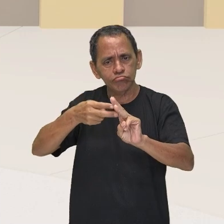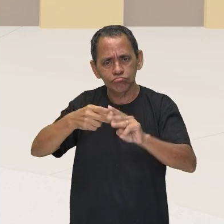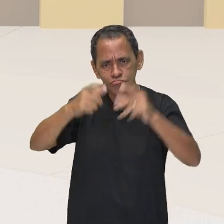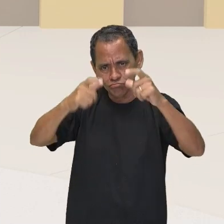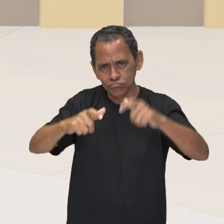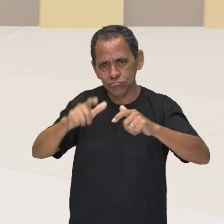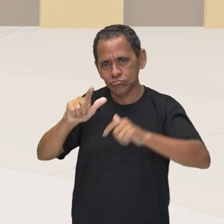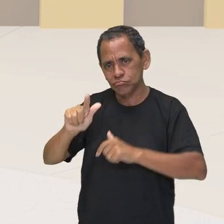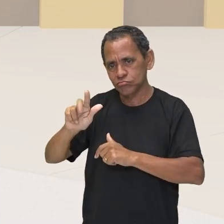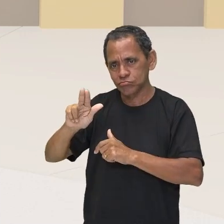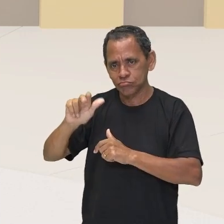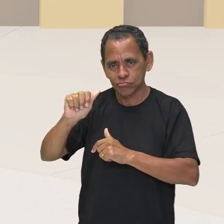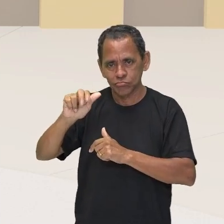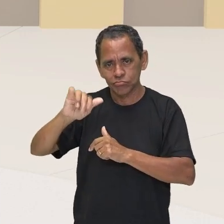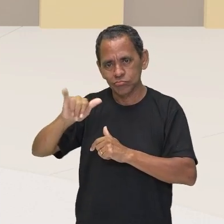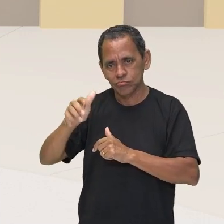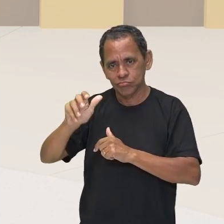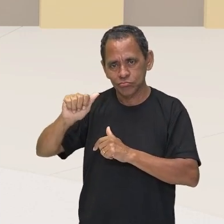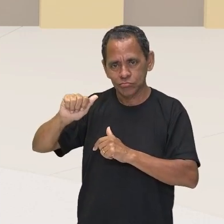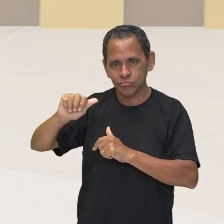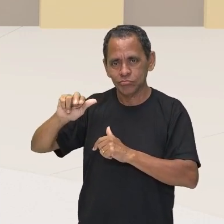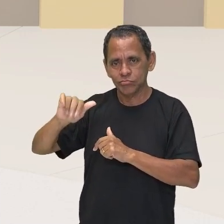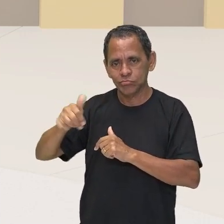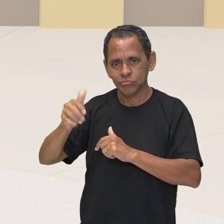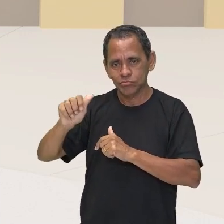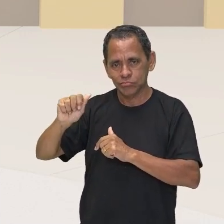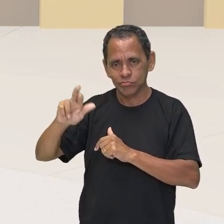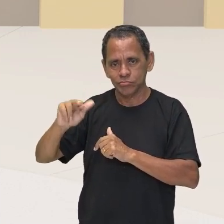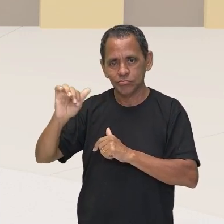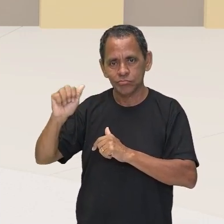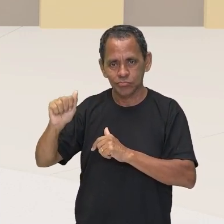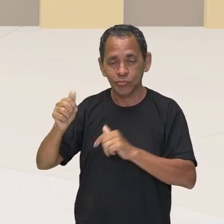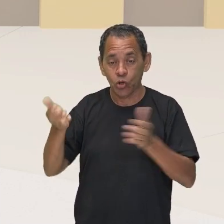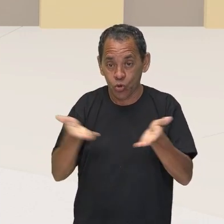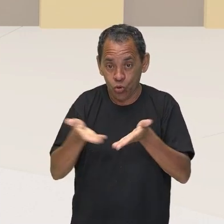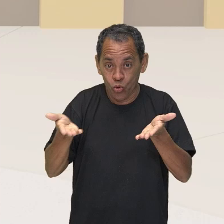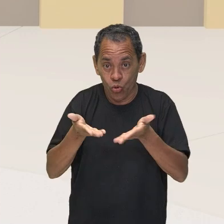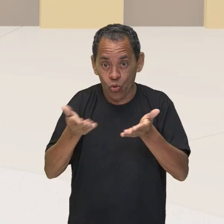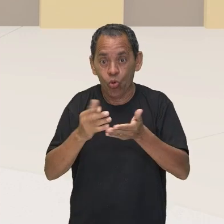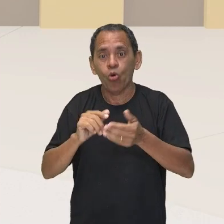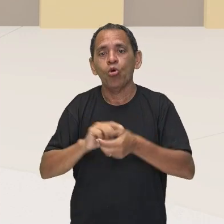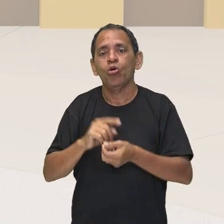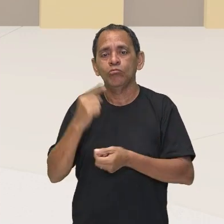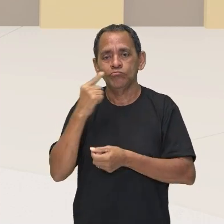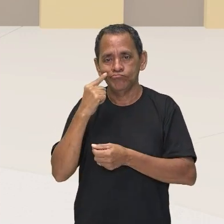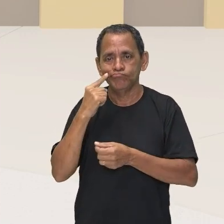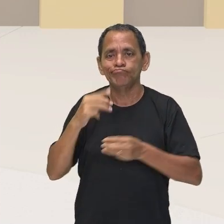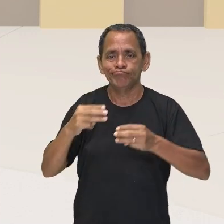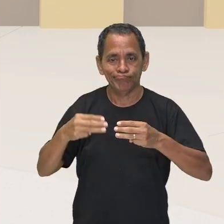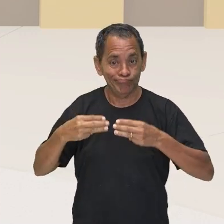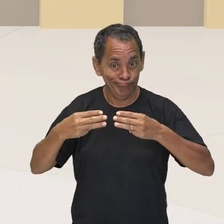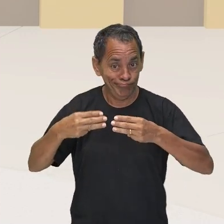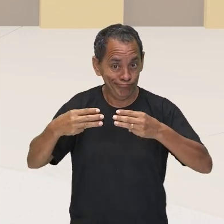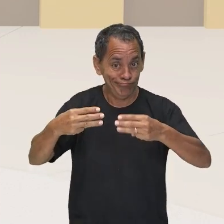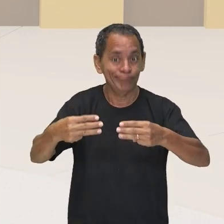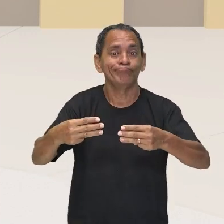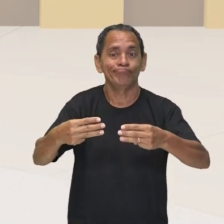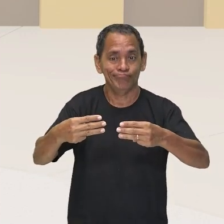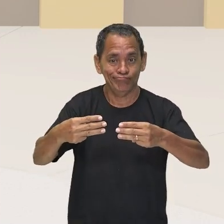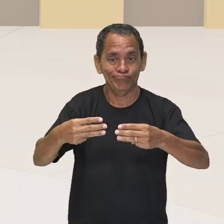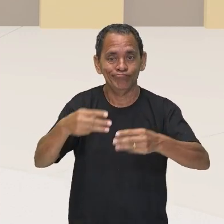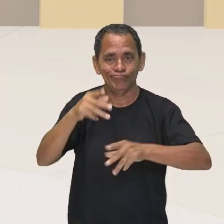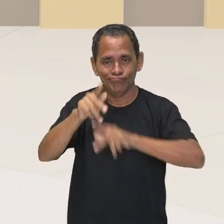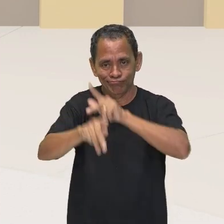Guajajara, Tenterá. E atualmente a Sônia, ela tem o cargo de ministra dos